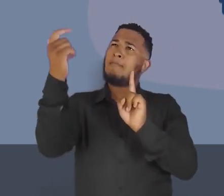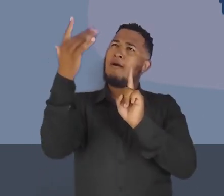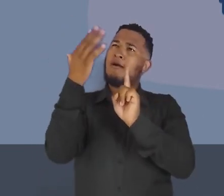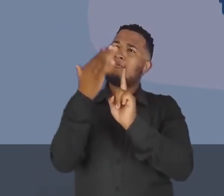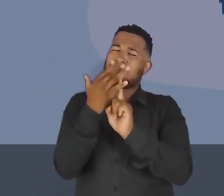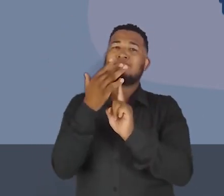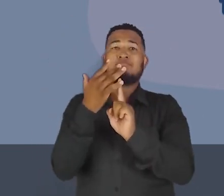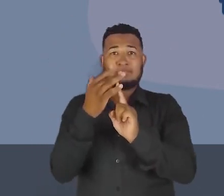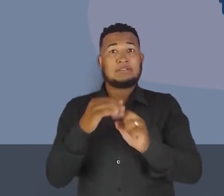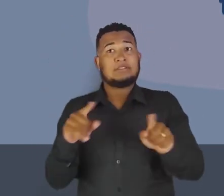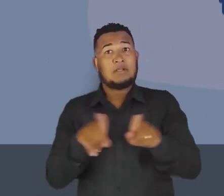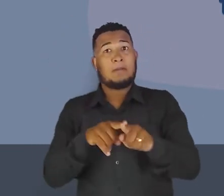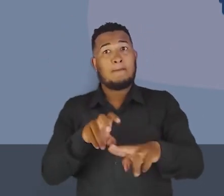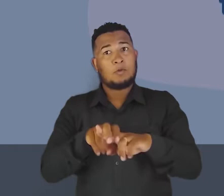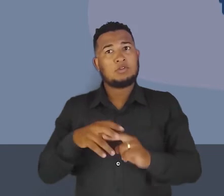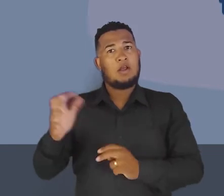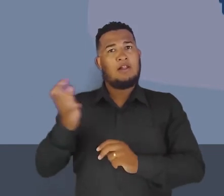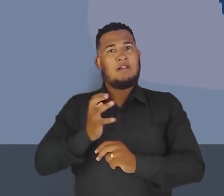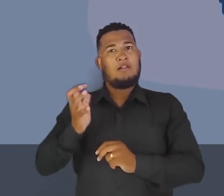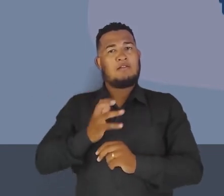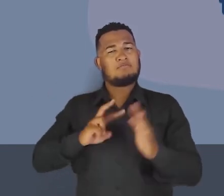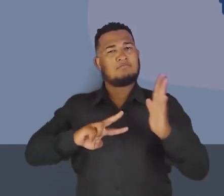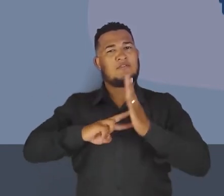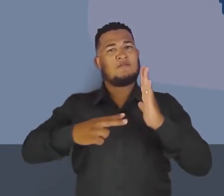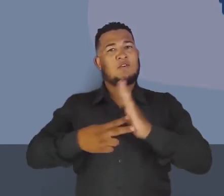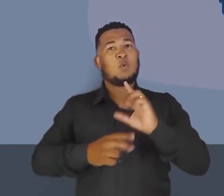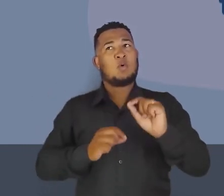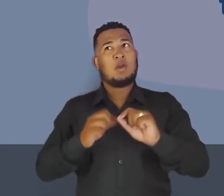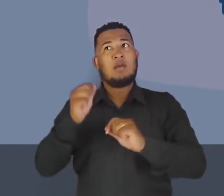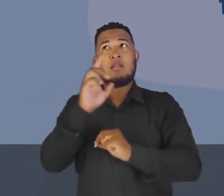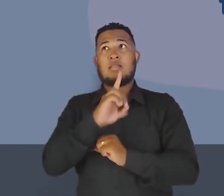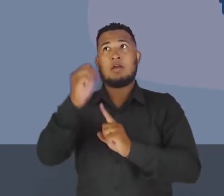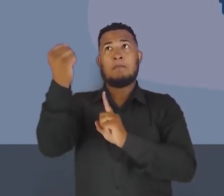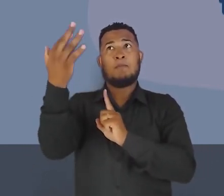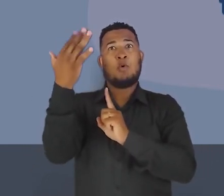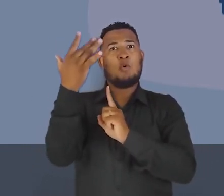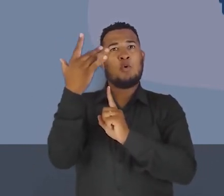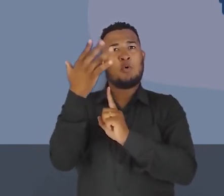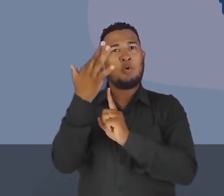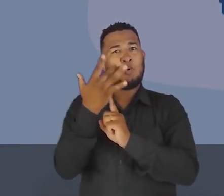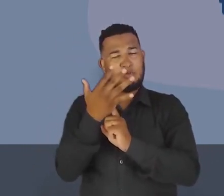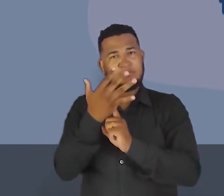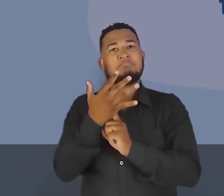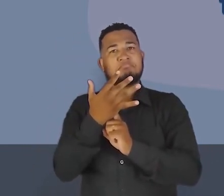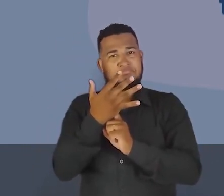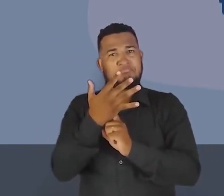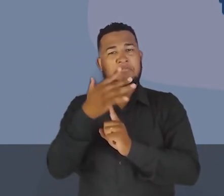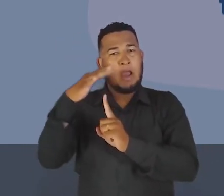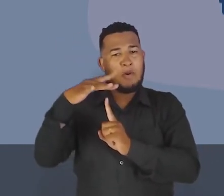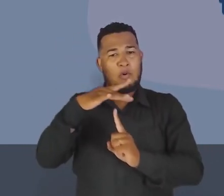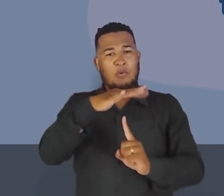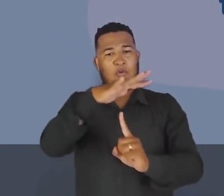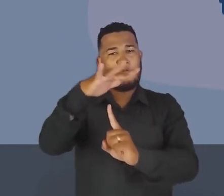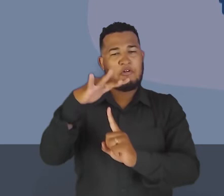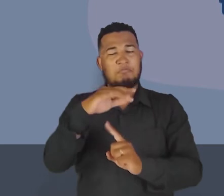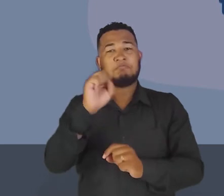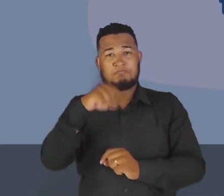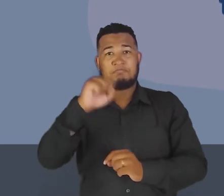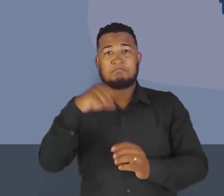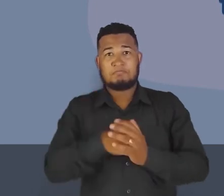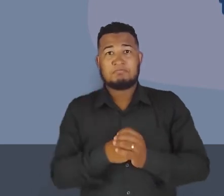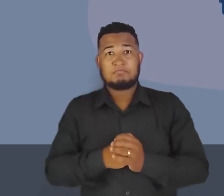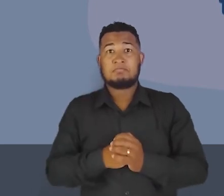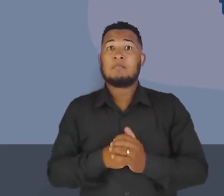Então, a riqueza era sinal que a graça de Deus estava habitando na vida daquele indivíduo, ou